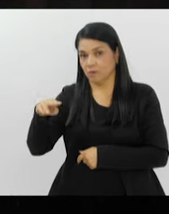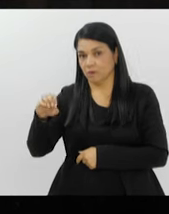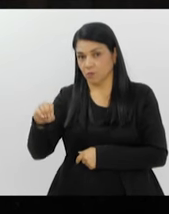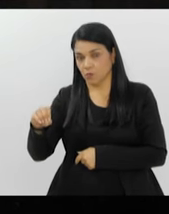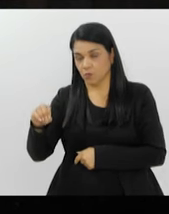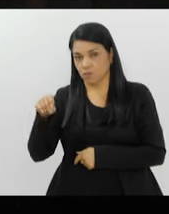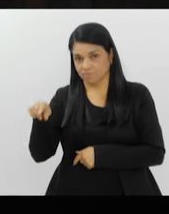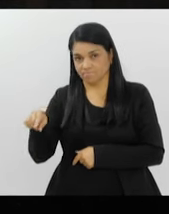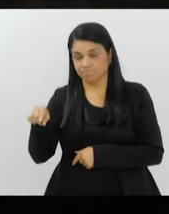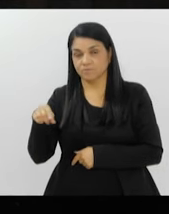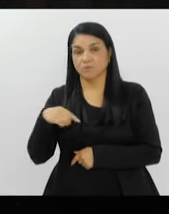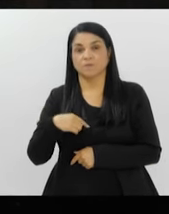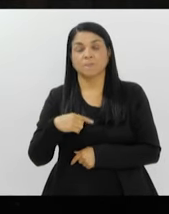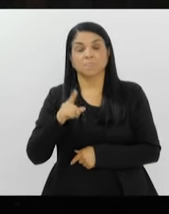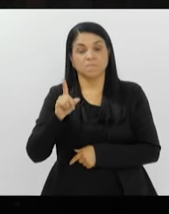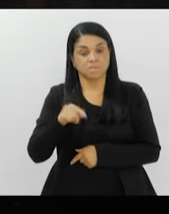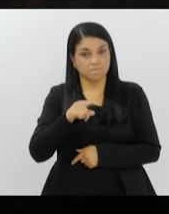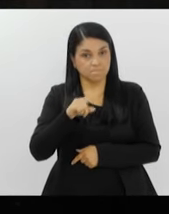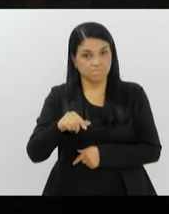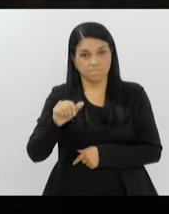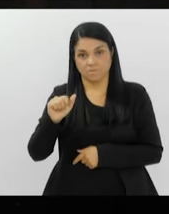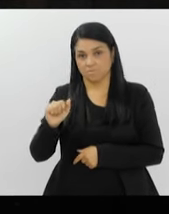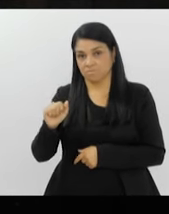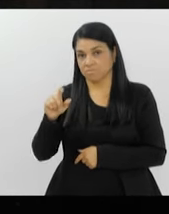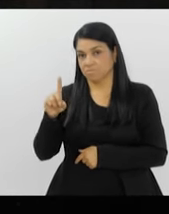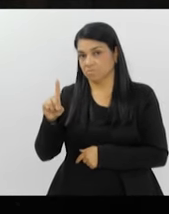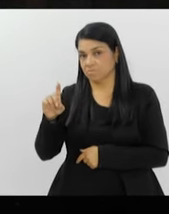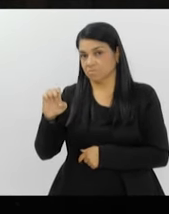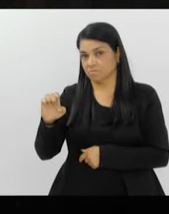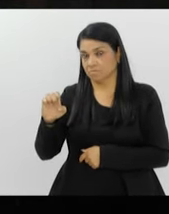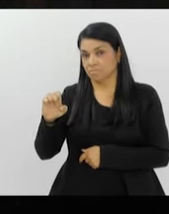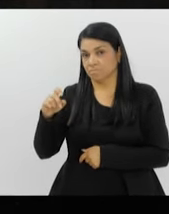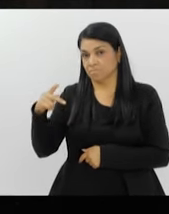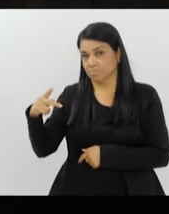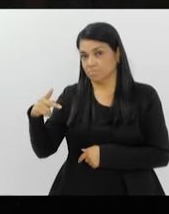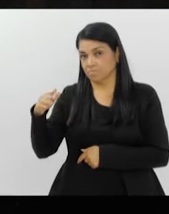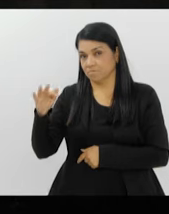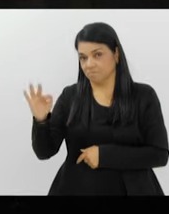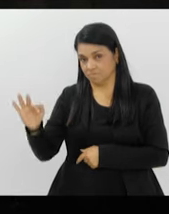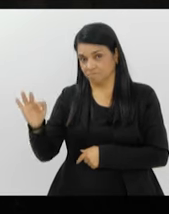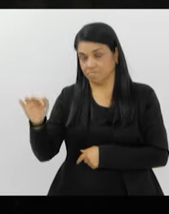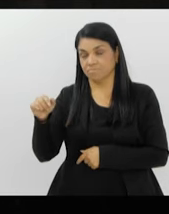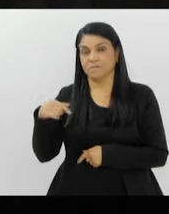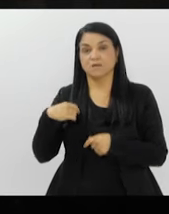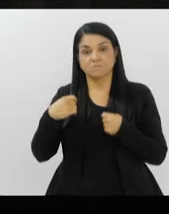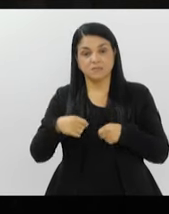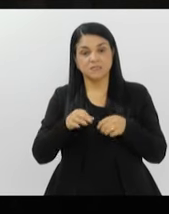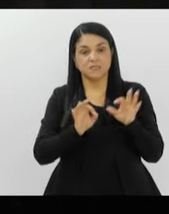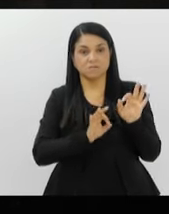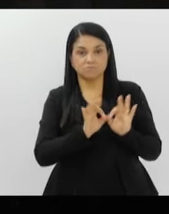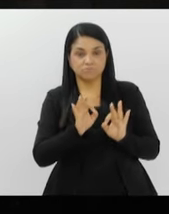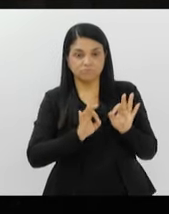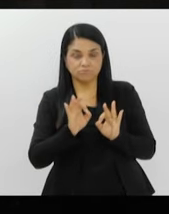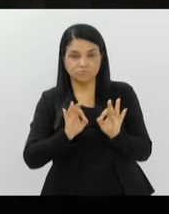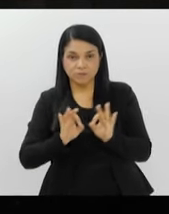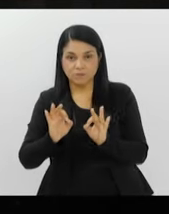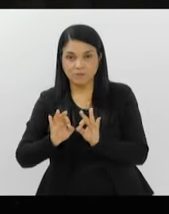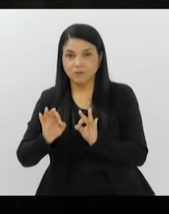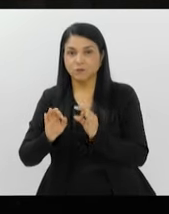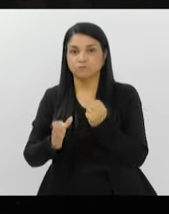extinguindo a dpf precisa de um plano consistente de Segurança